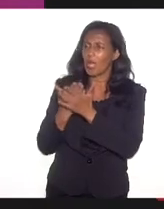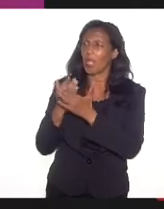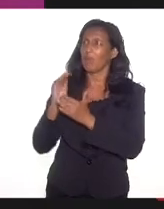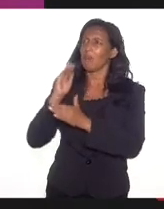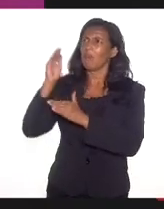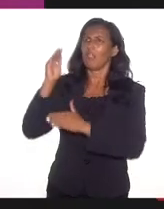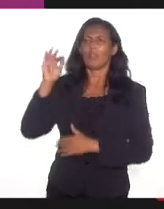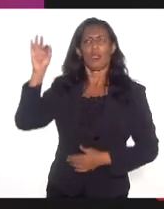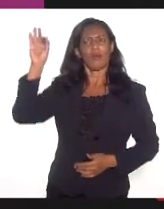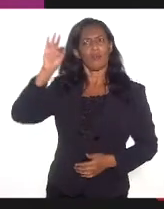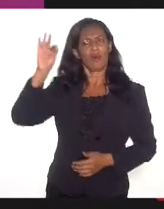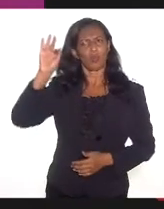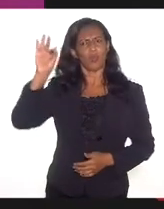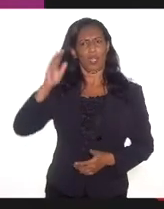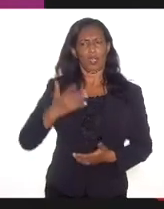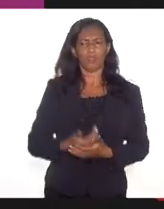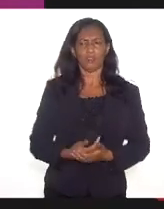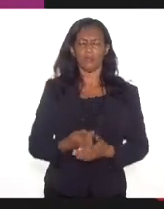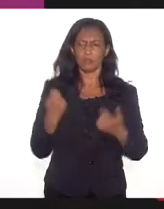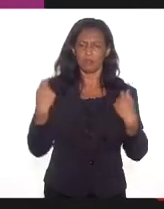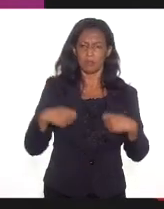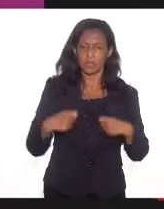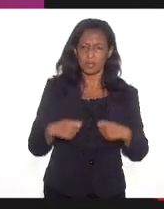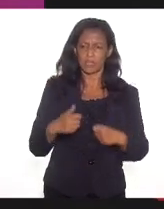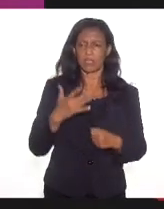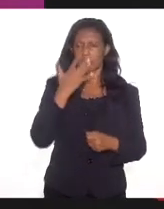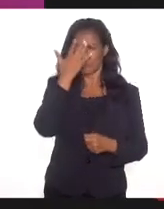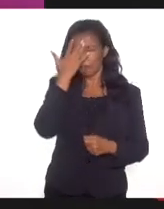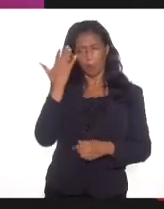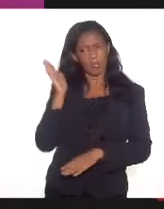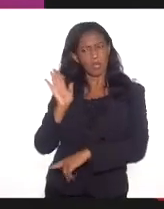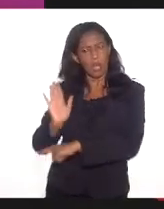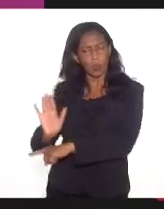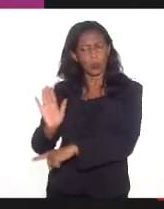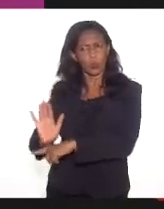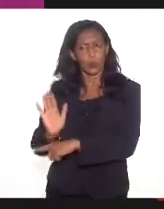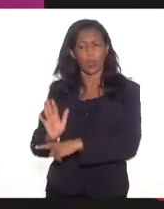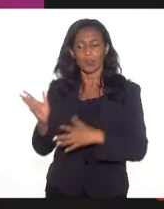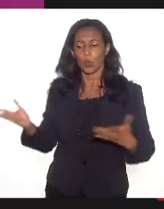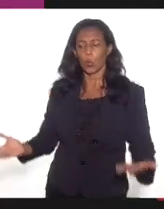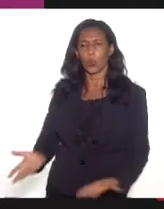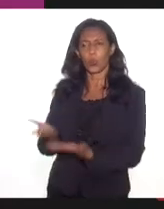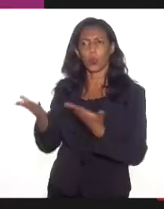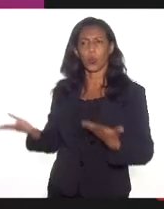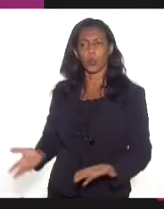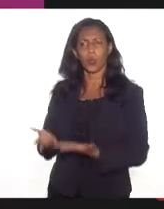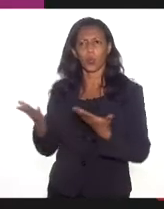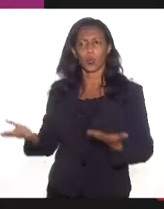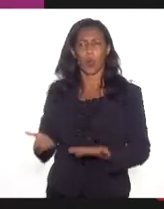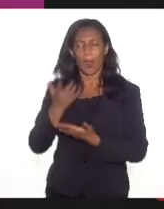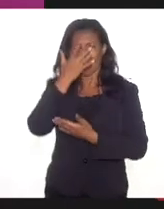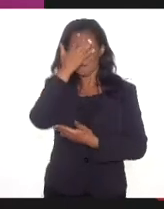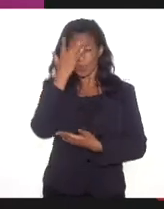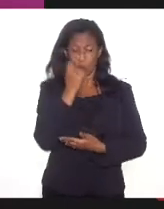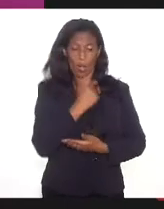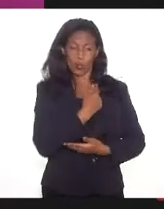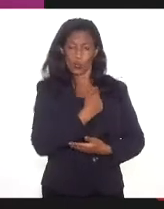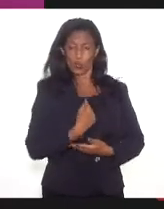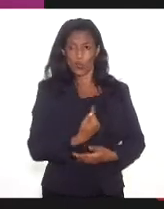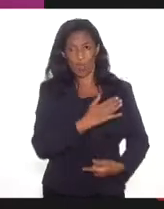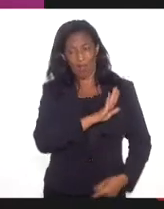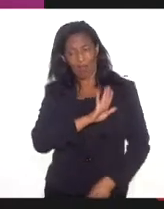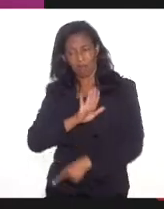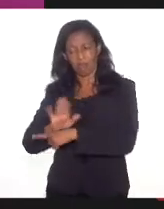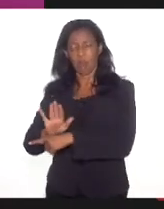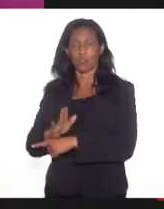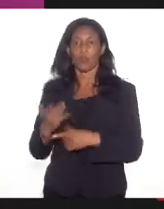medidas e que pra isso precisa haver o investimento né o incentivo de quem está no governo nós hoje